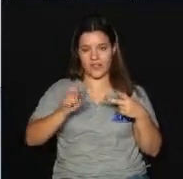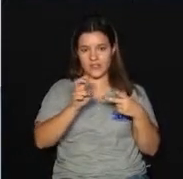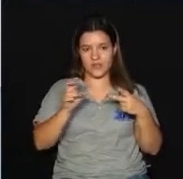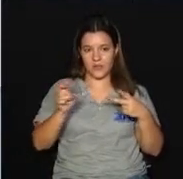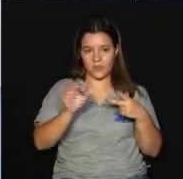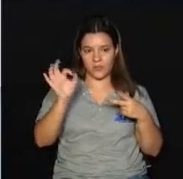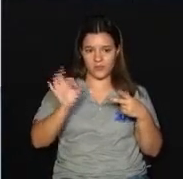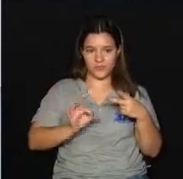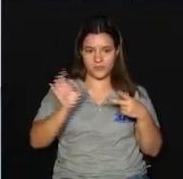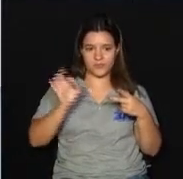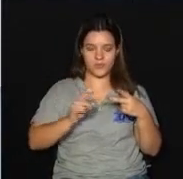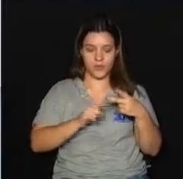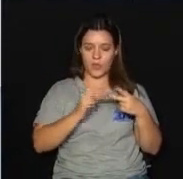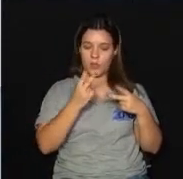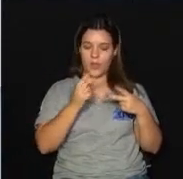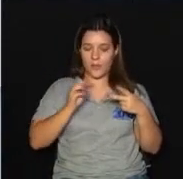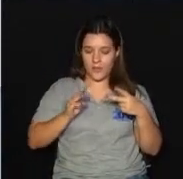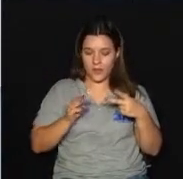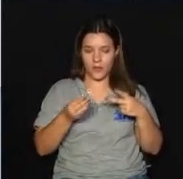40,55%, com